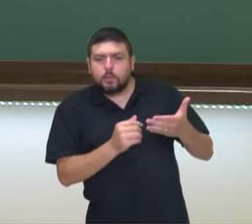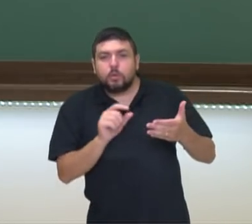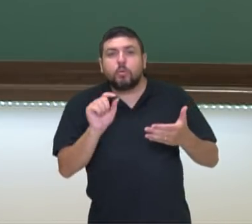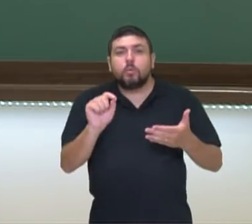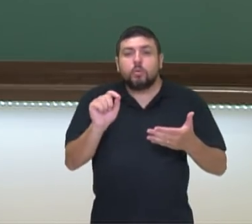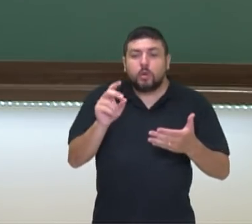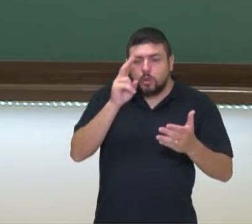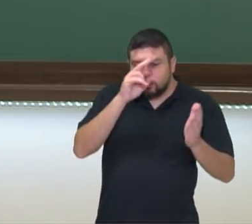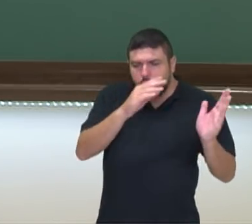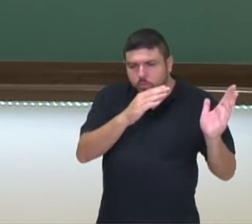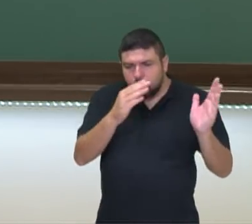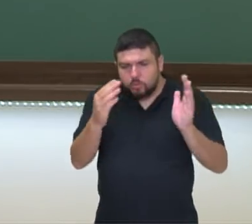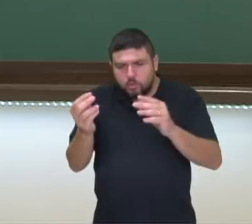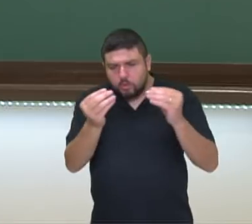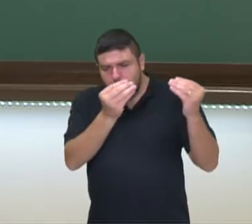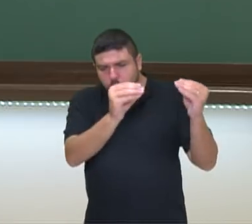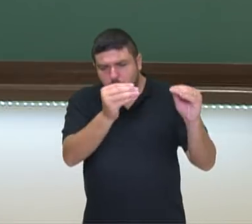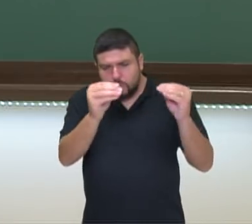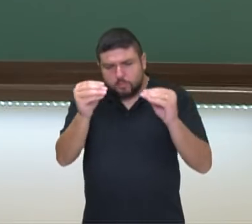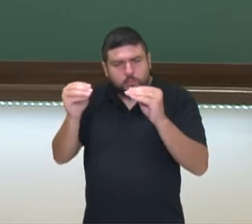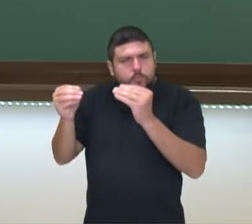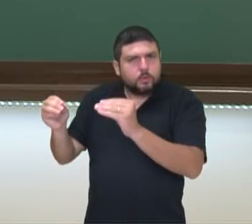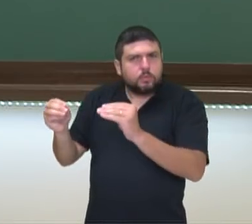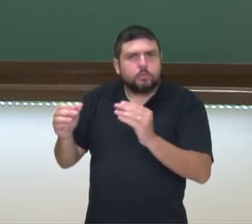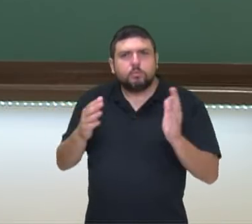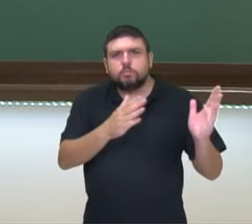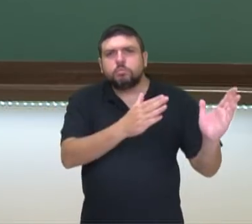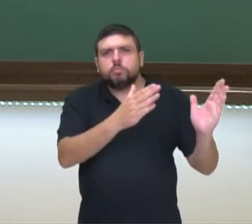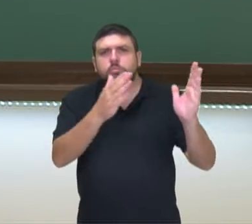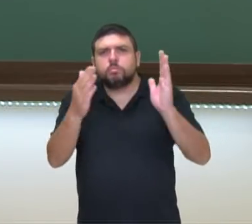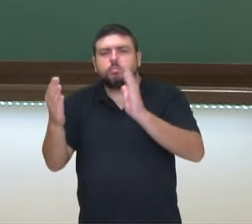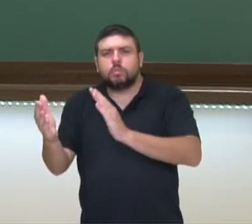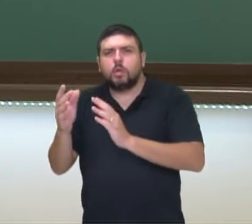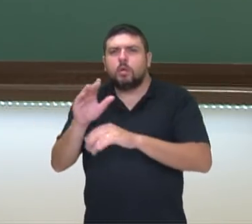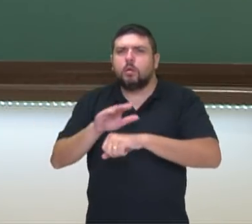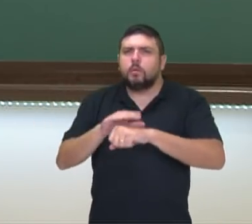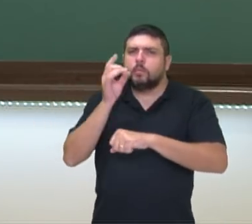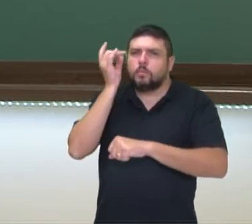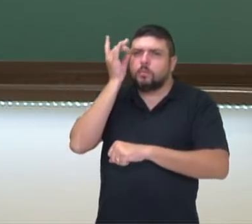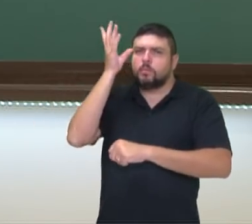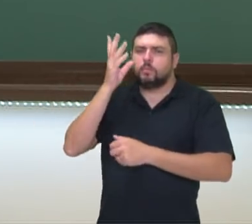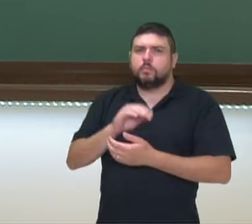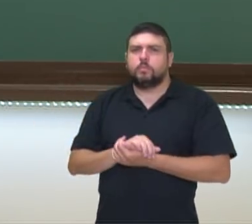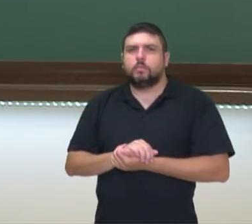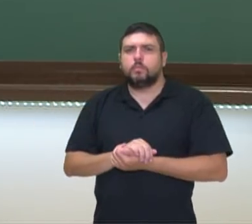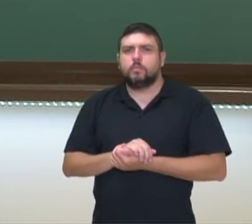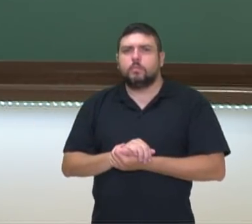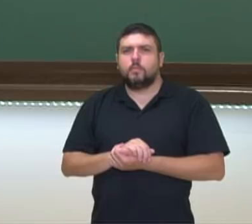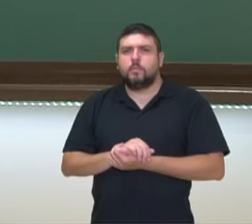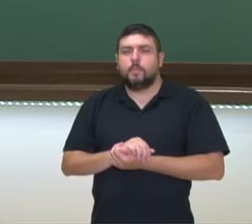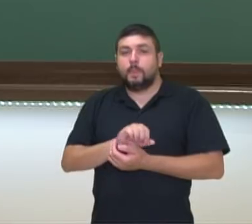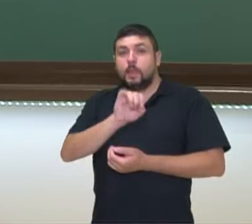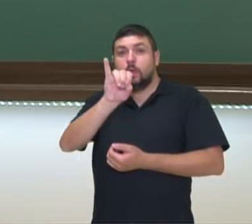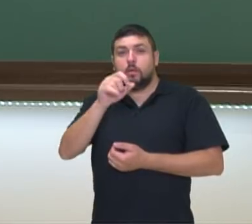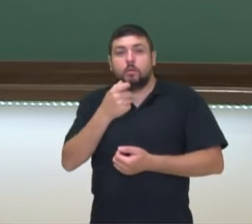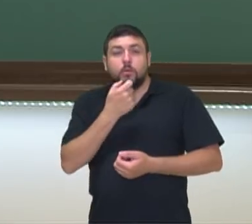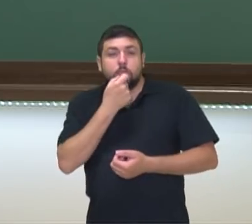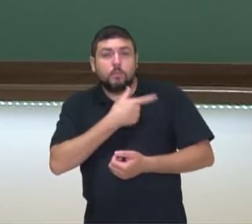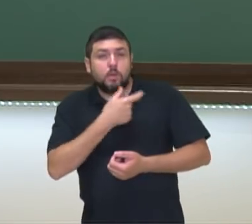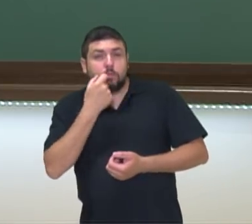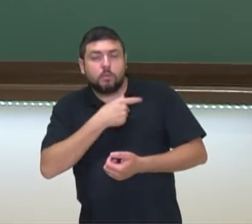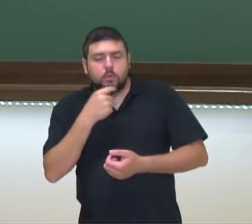para assim facilitar na hora da escrita, da produção. Se você vai pensar em algo de humor, você pode pensar